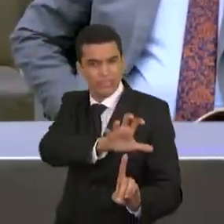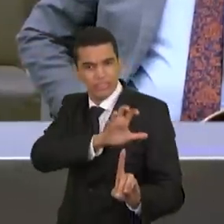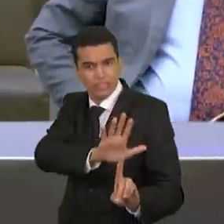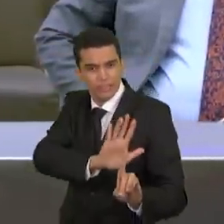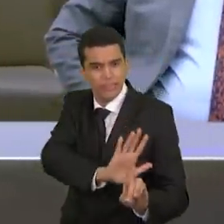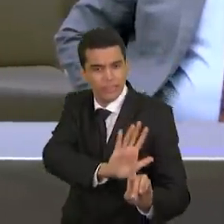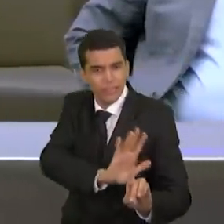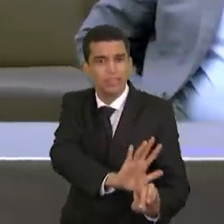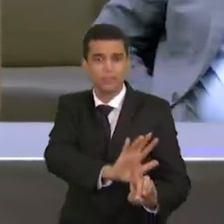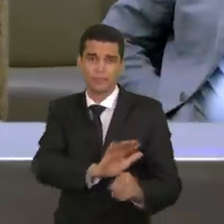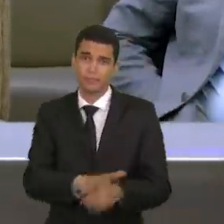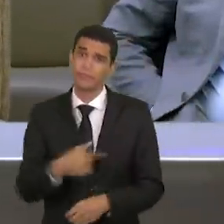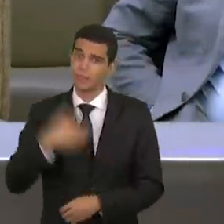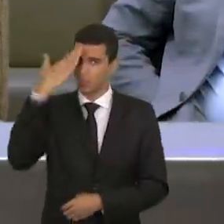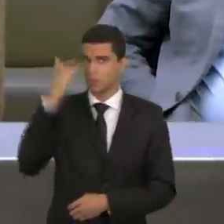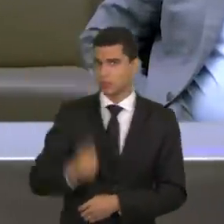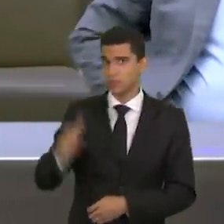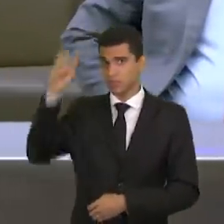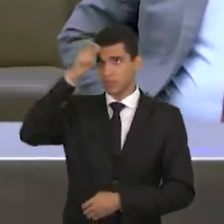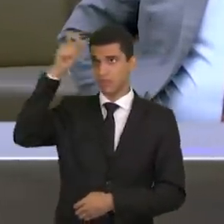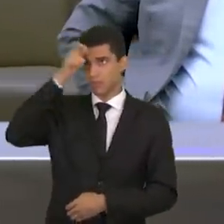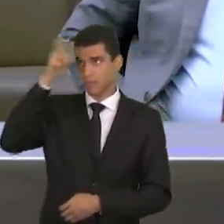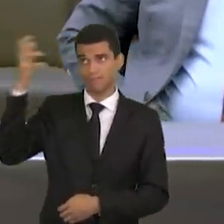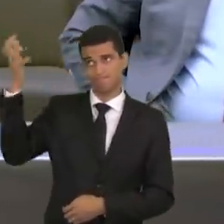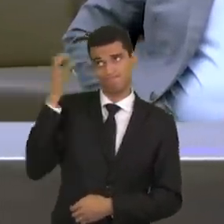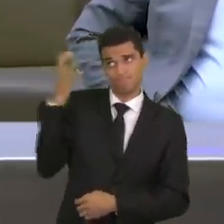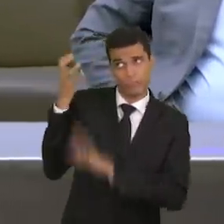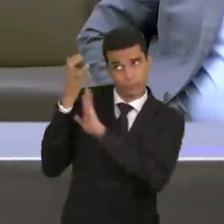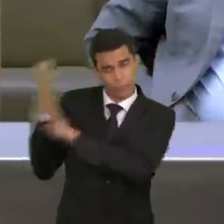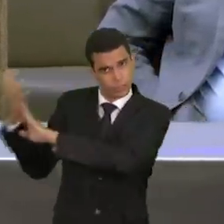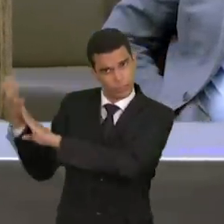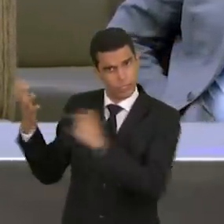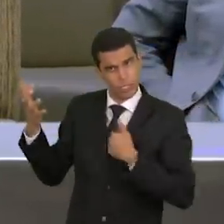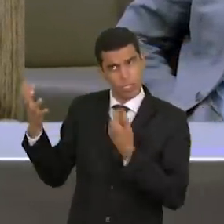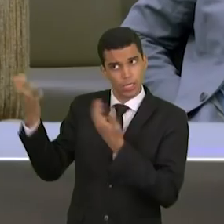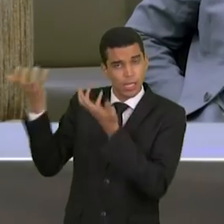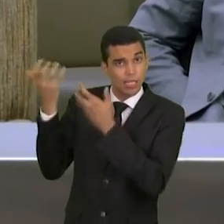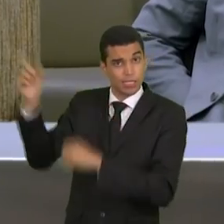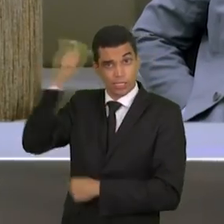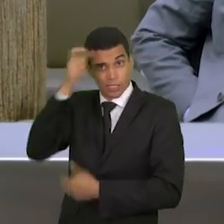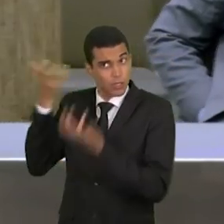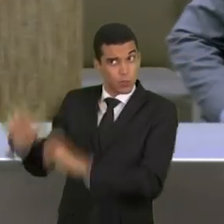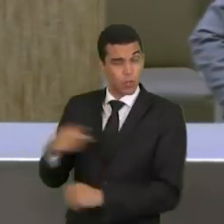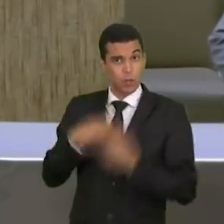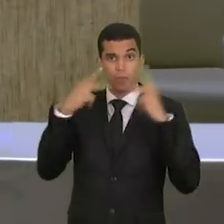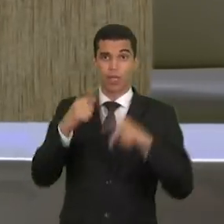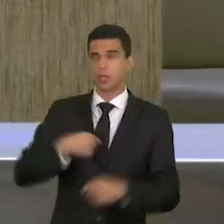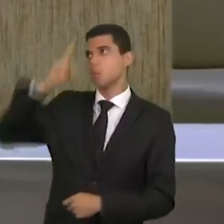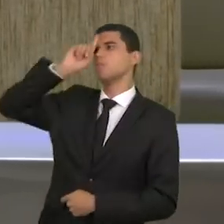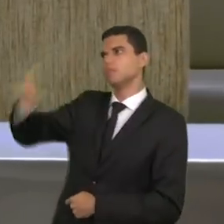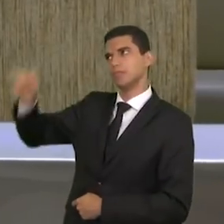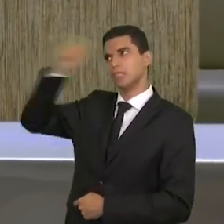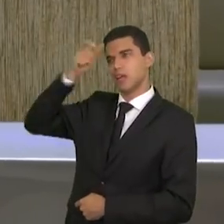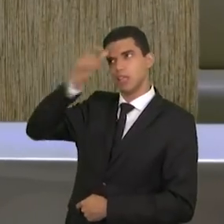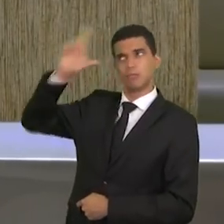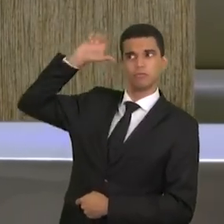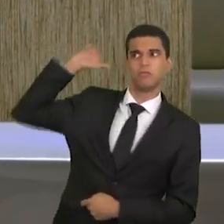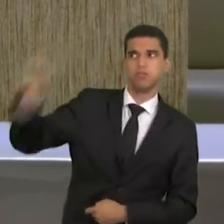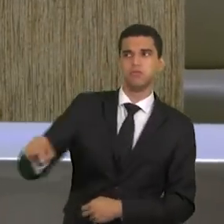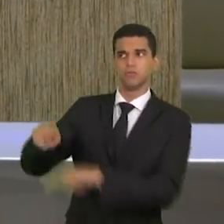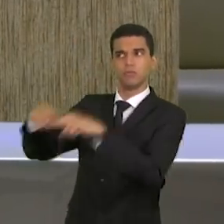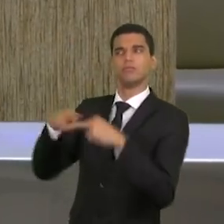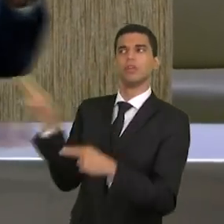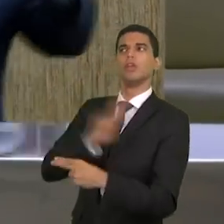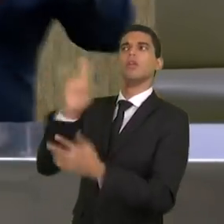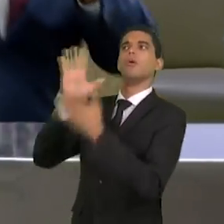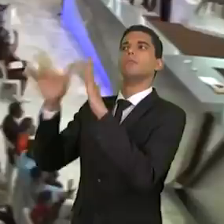Eu sei que eu estou brigando com Satanás aqui nesta noite através desta mensagem. E eu quero repreender na autoridade do nome